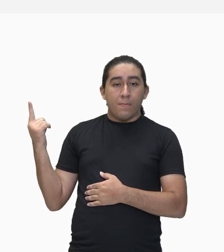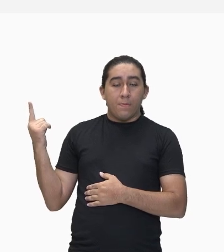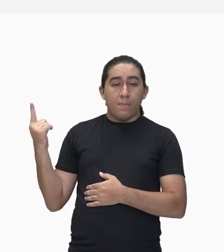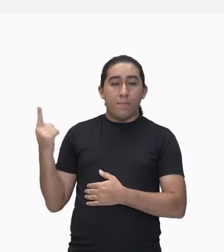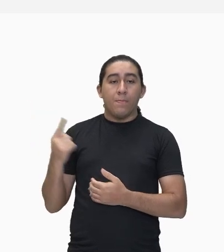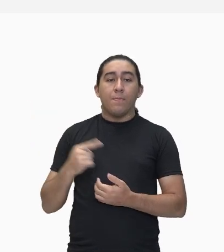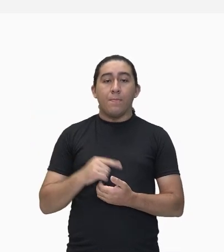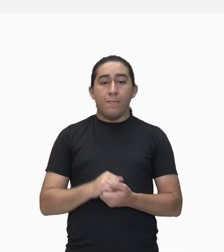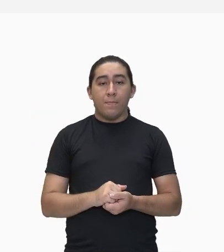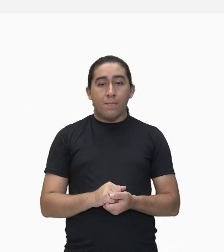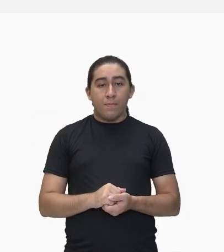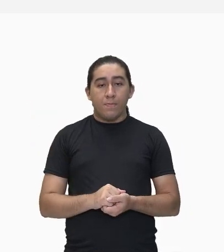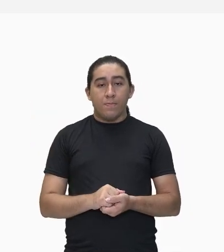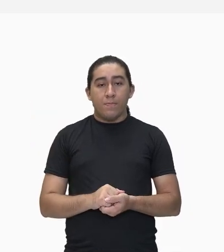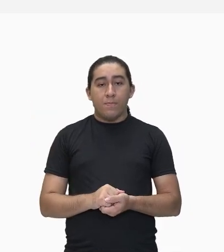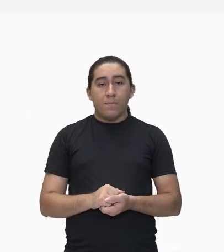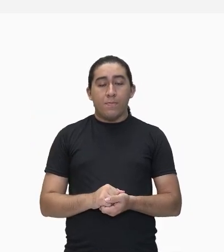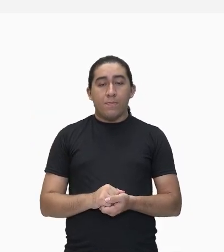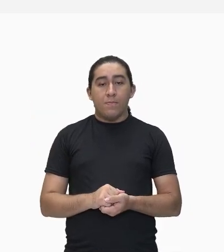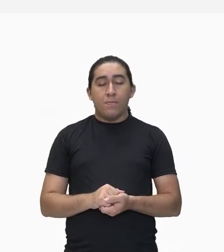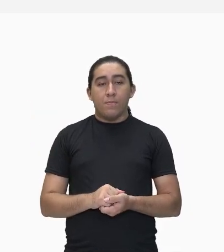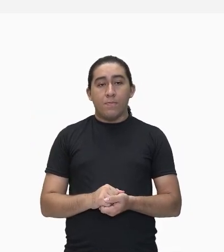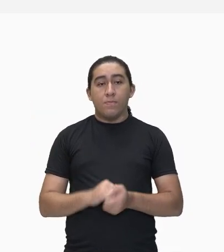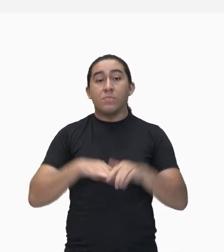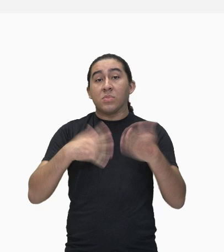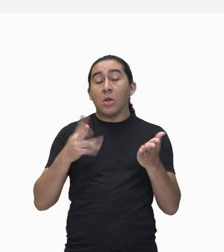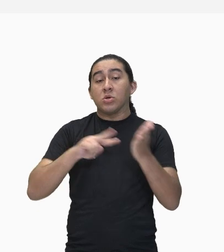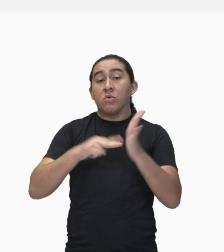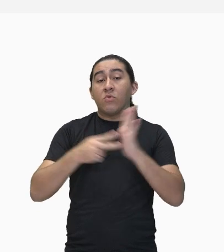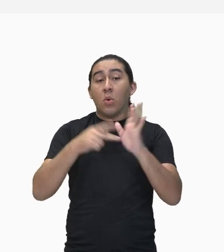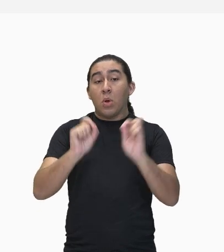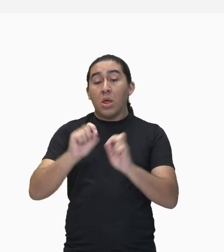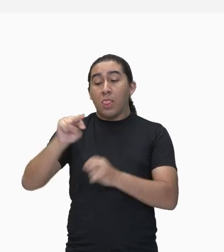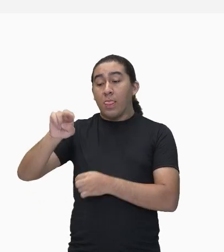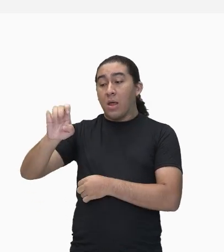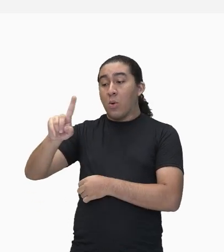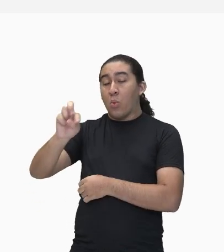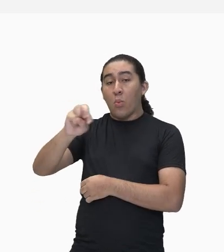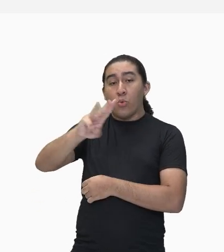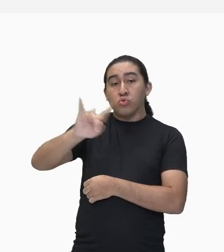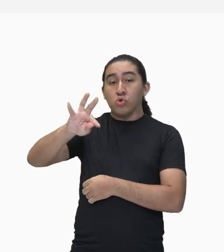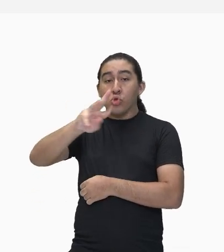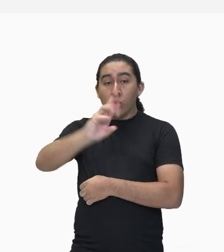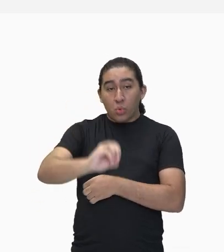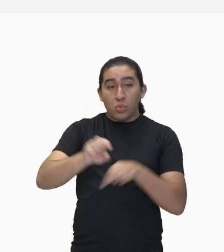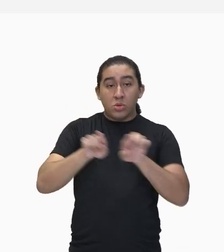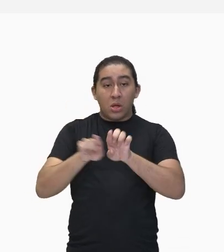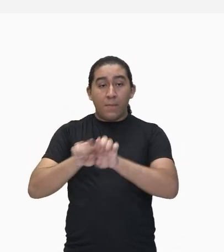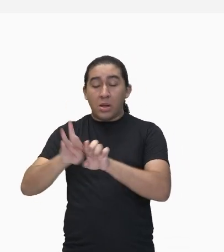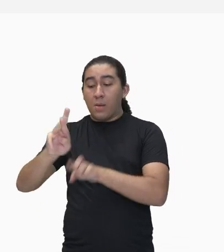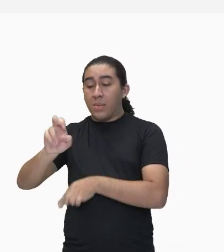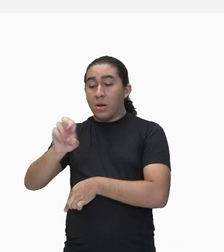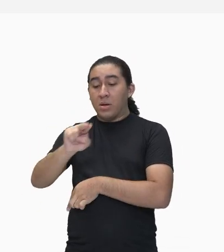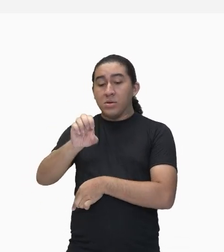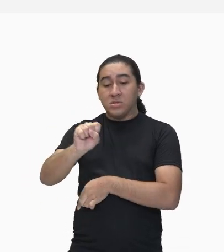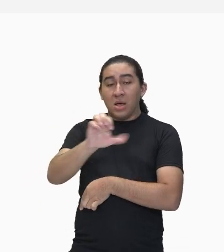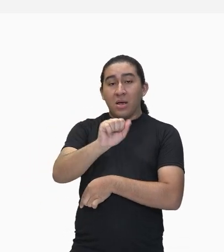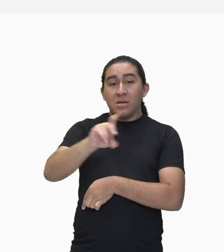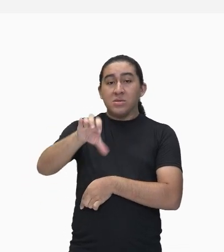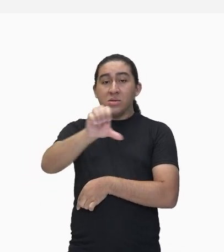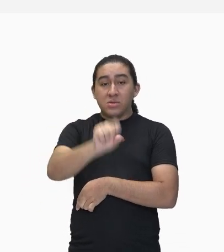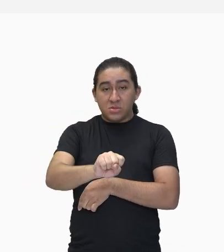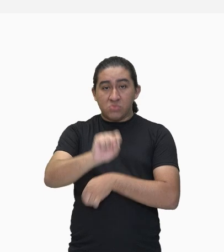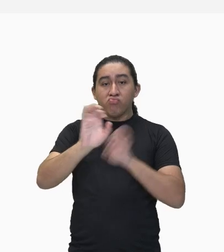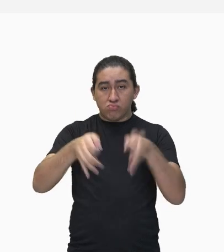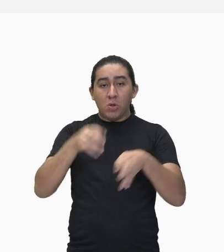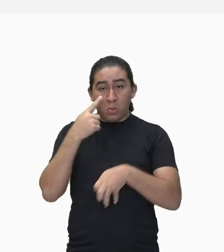que nos ares pairando lá vão. É negro monstro, o casco das naus, e brancas asas, as velas das